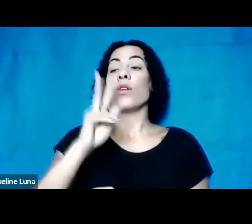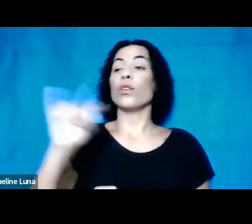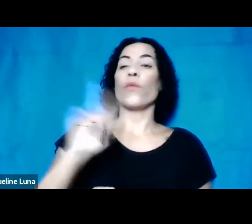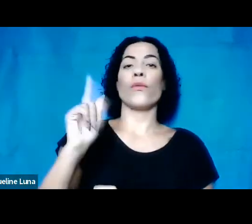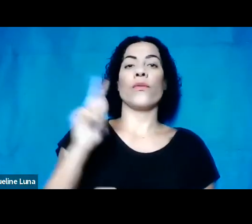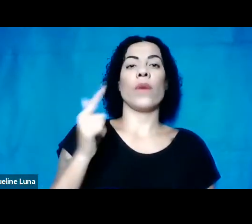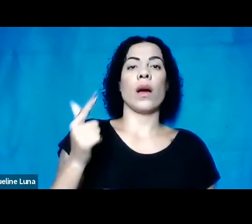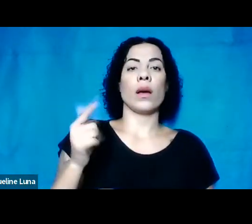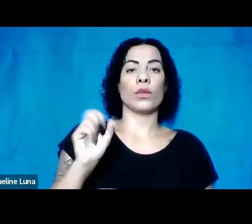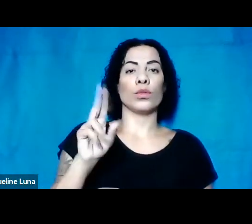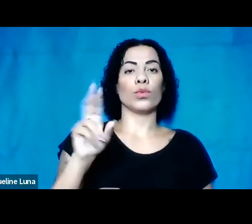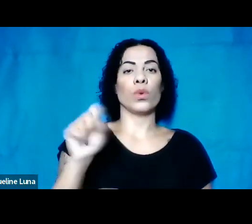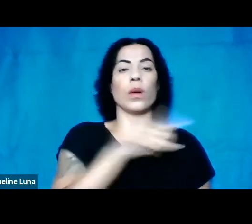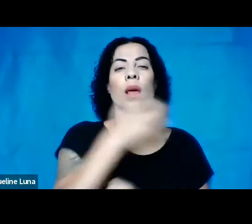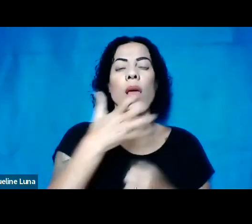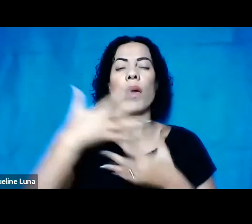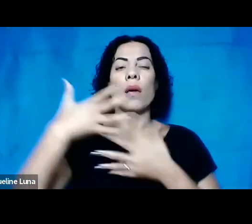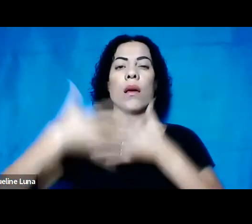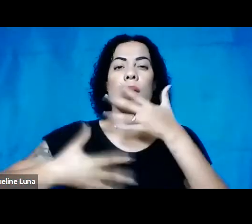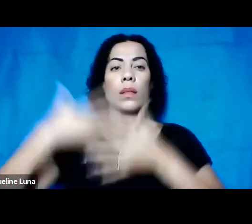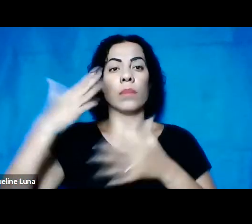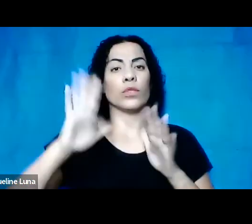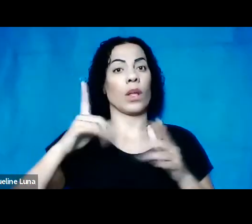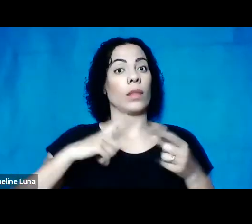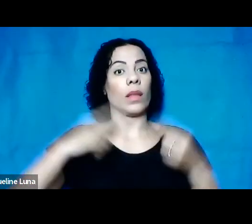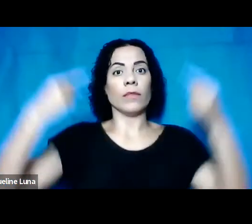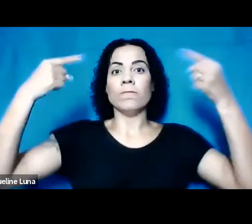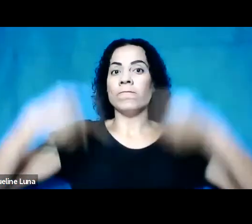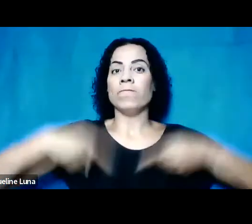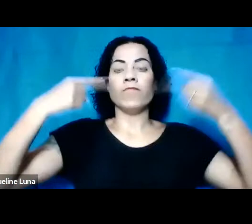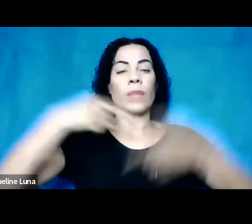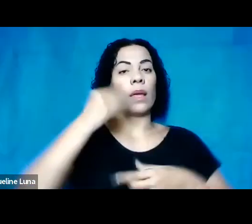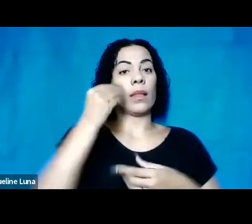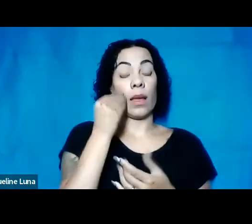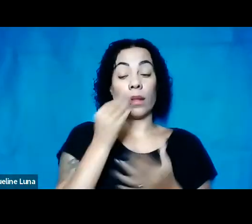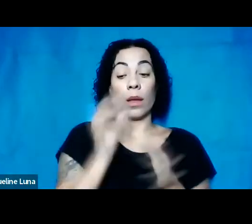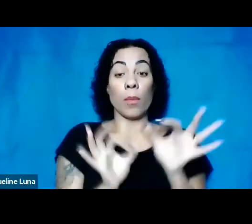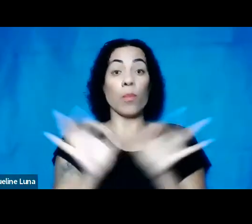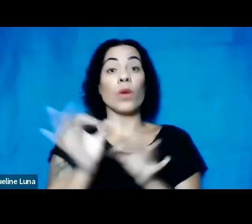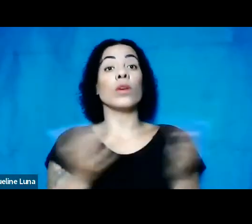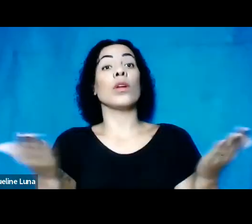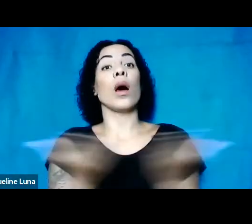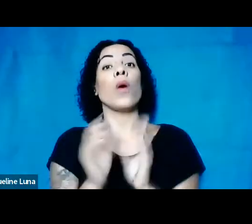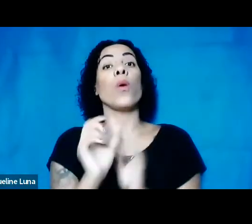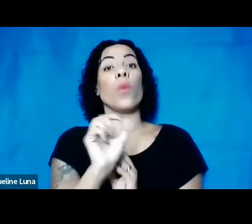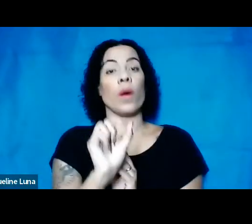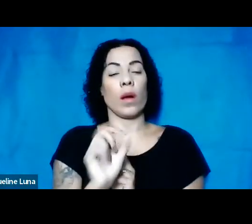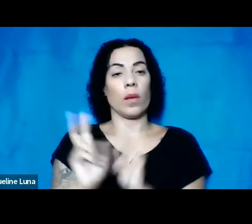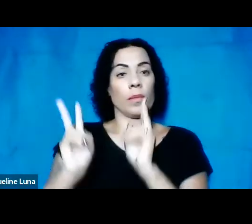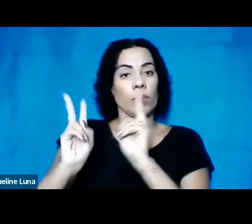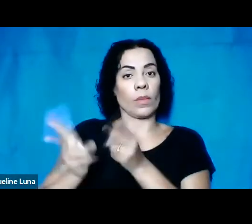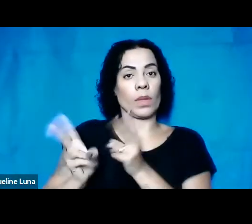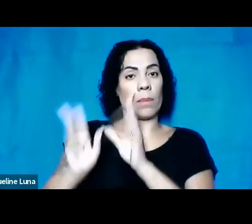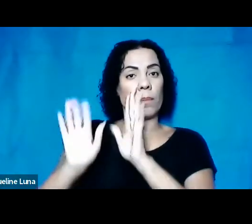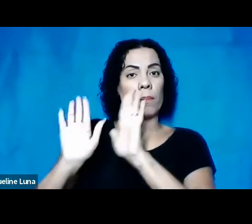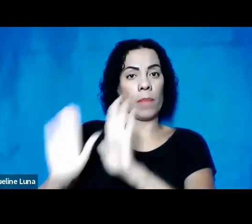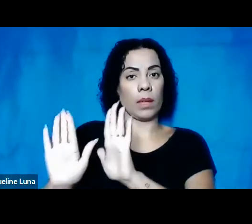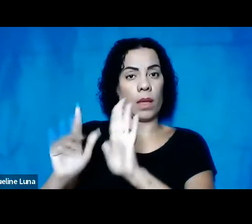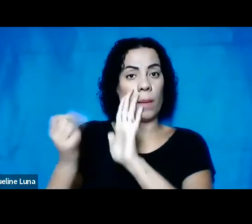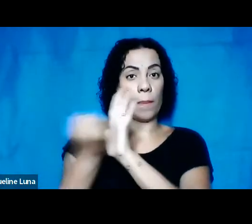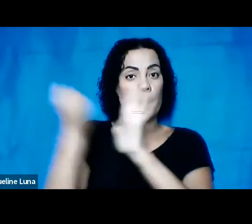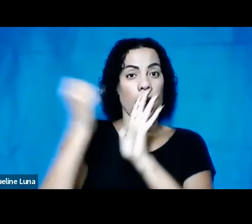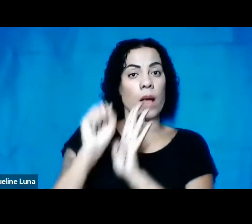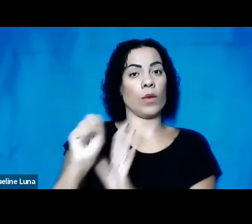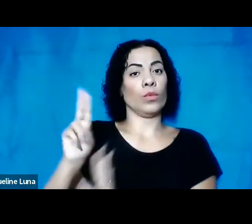ninguém atrapalhar. Já houve muita disputa. O projeto agora mantém essa marca, esse